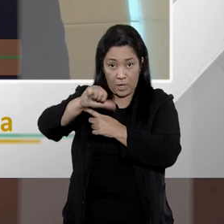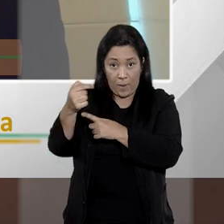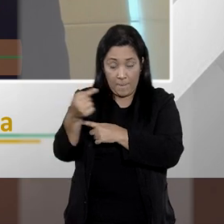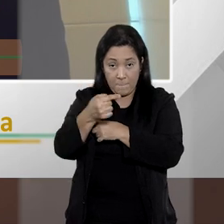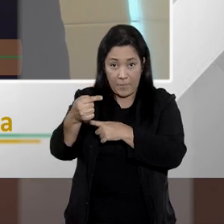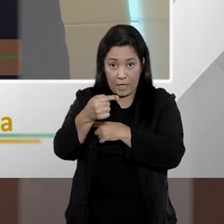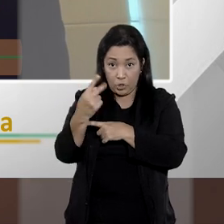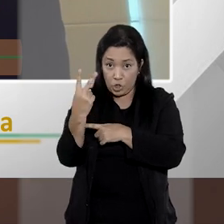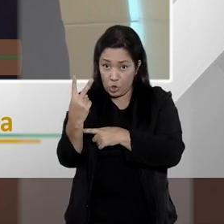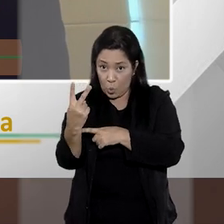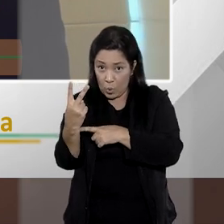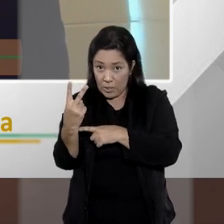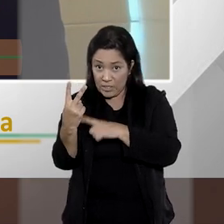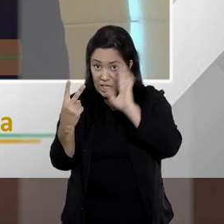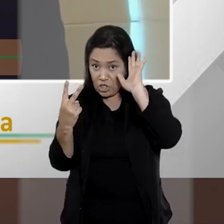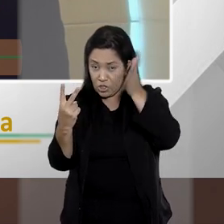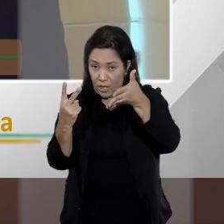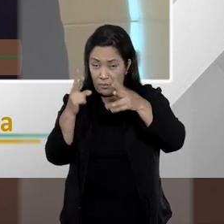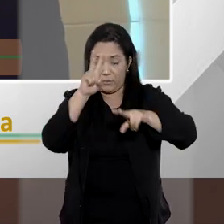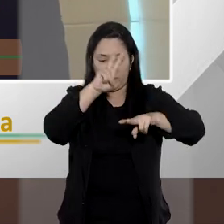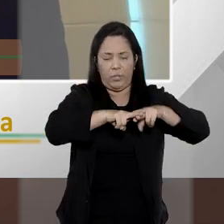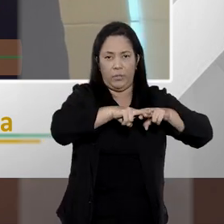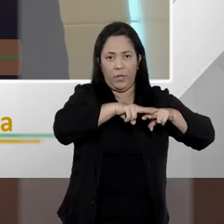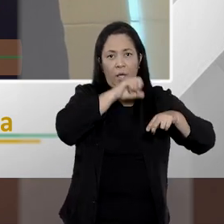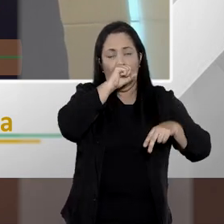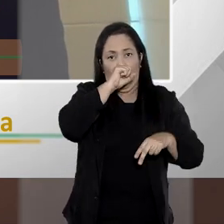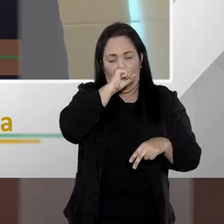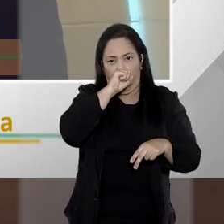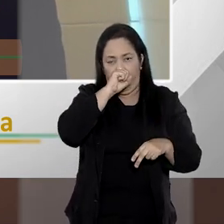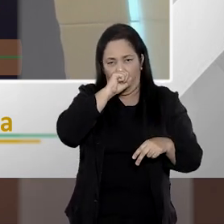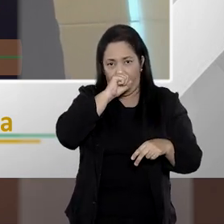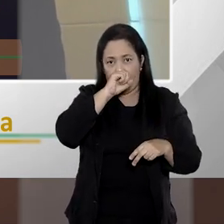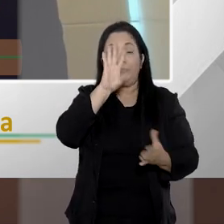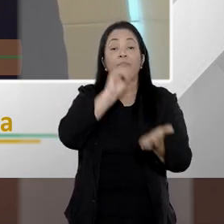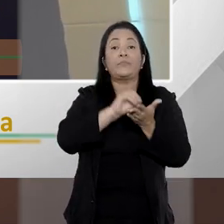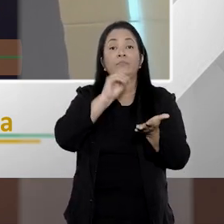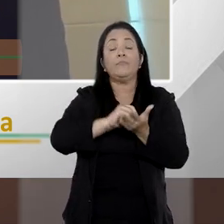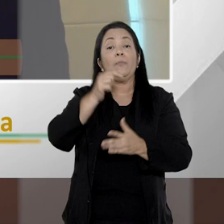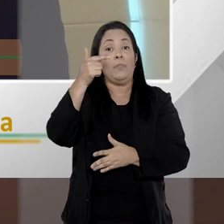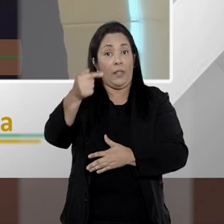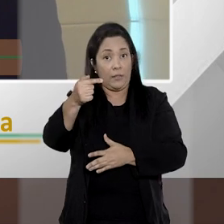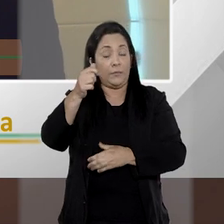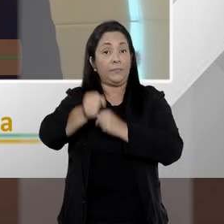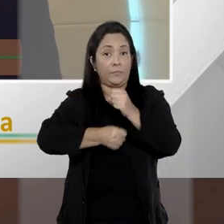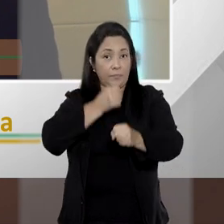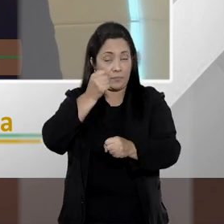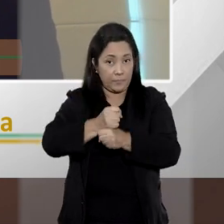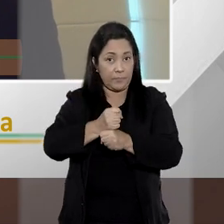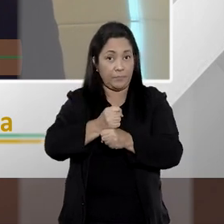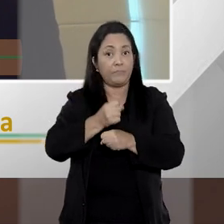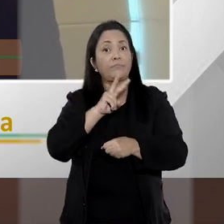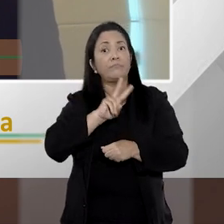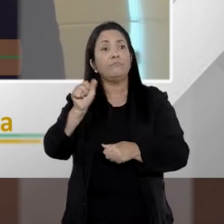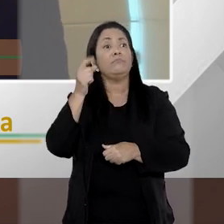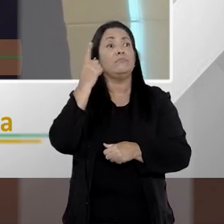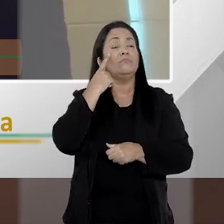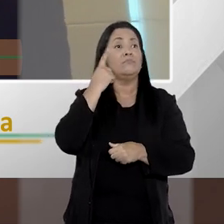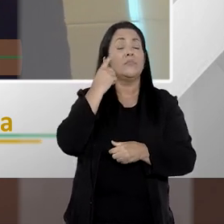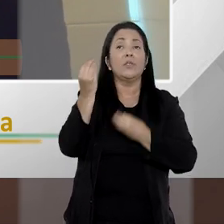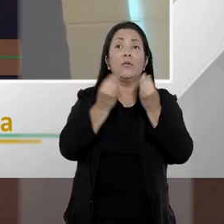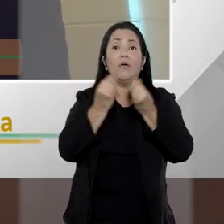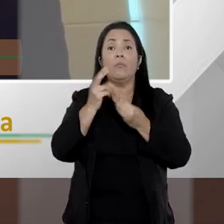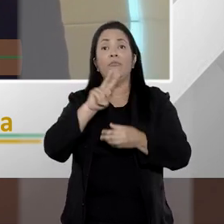cumpridos preventivamente, restando 7 anos, e ali vai deliberar sobre outras questões importantíssimas. Não só a questão da